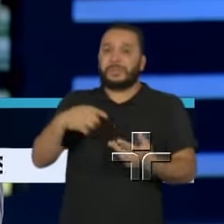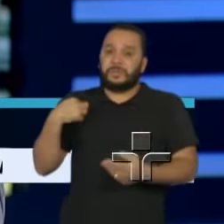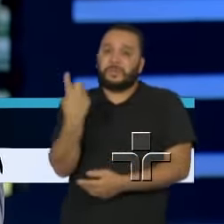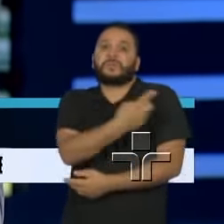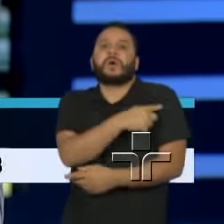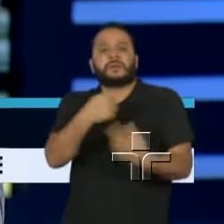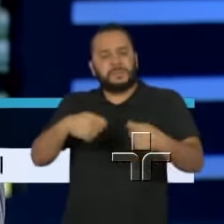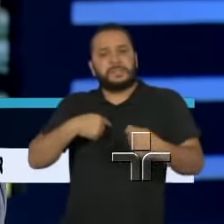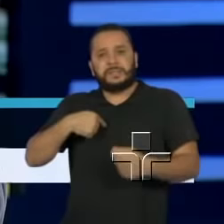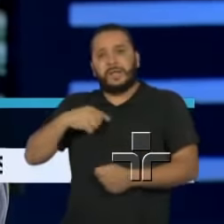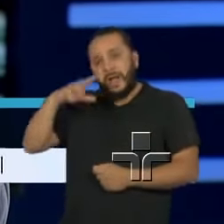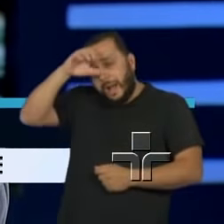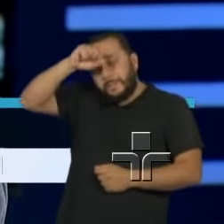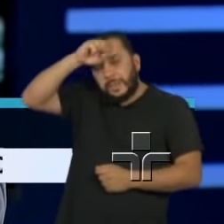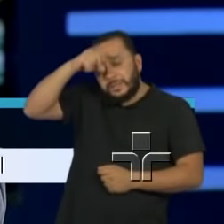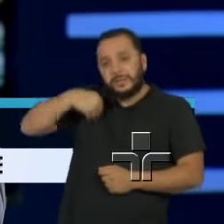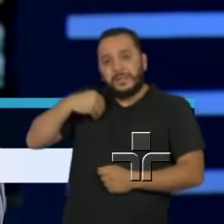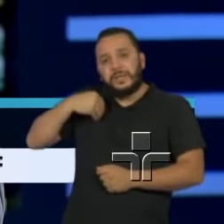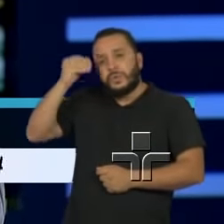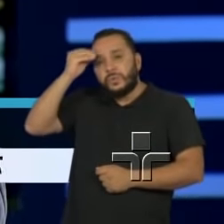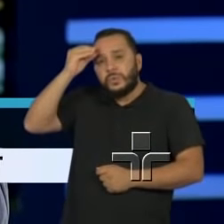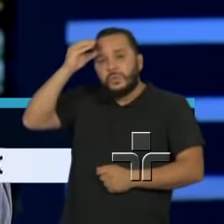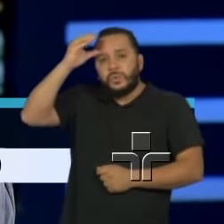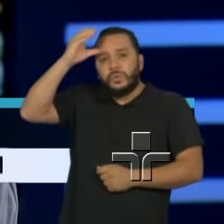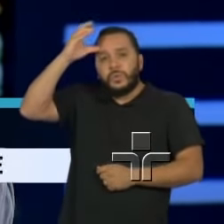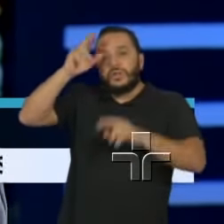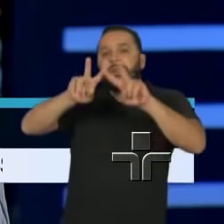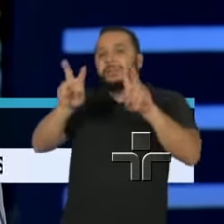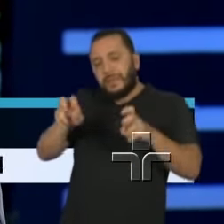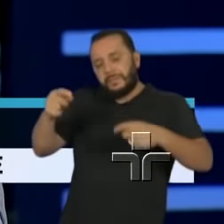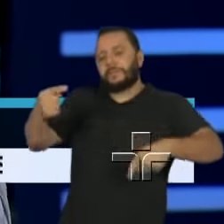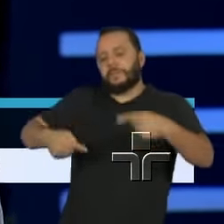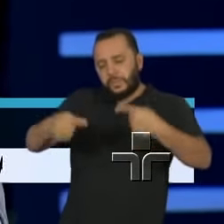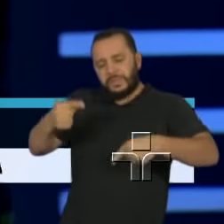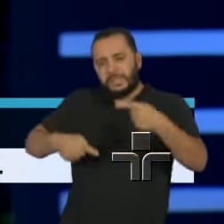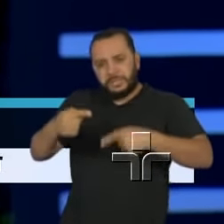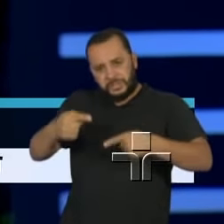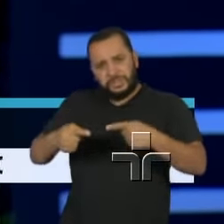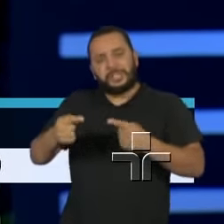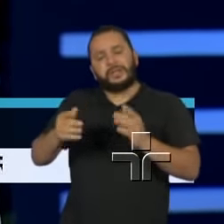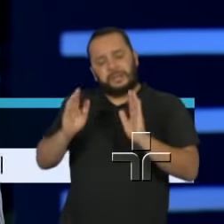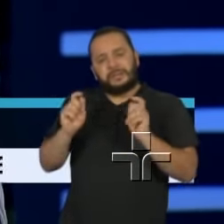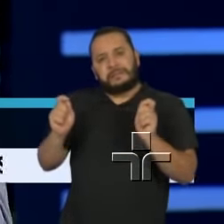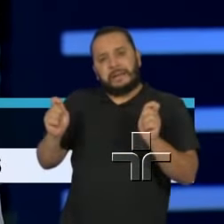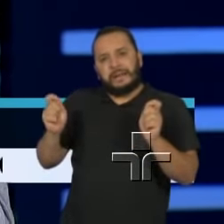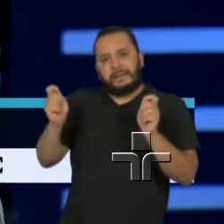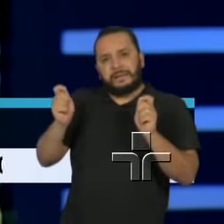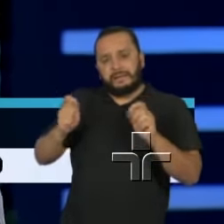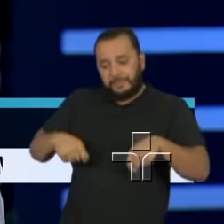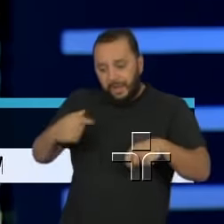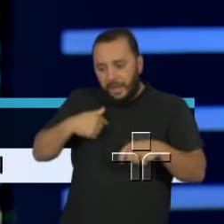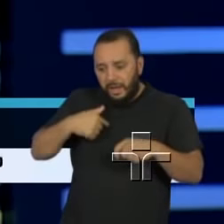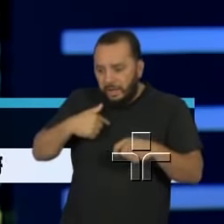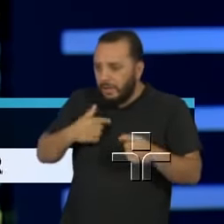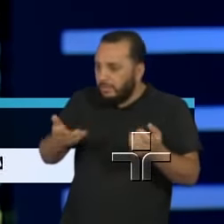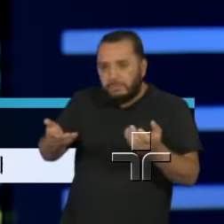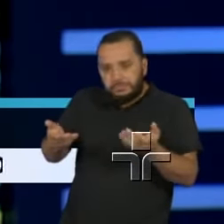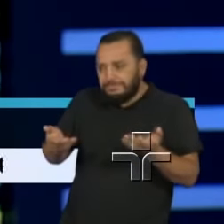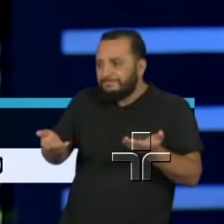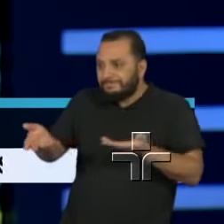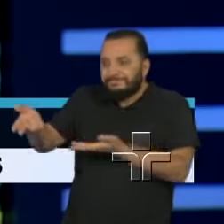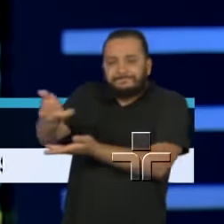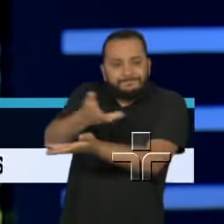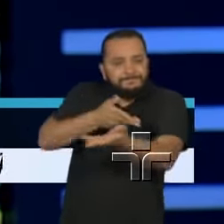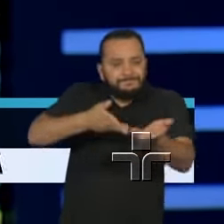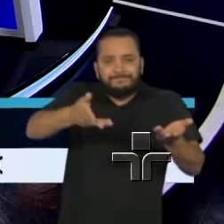de qualificação até para poder fazer esse relacionamento para dentro e fazer o relacionamento, quer dizer, para fora e principalmente para